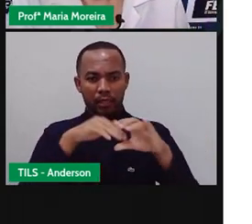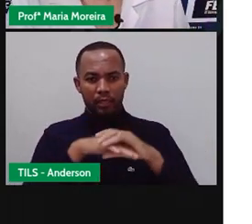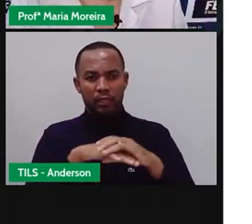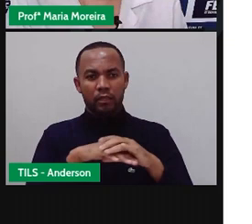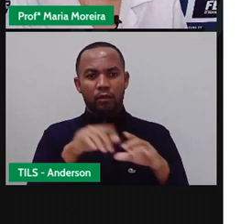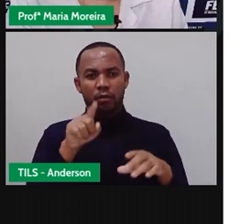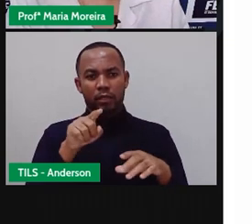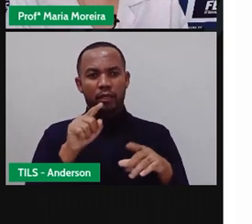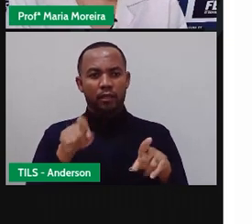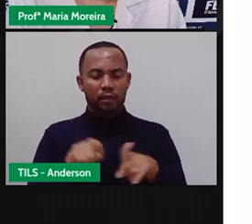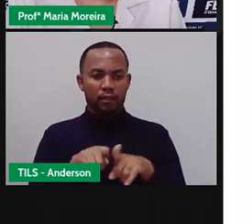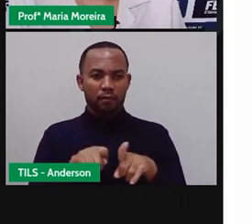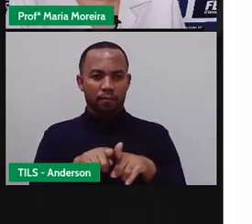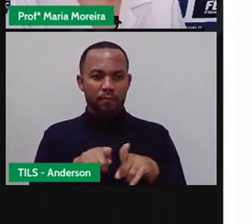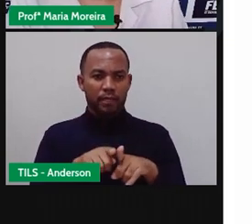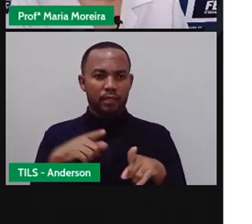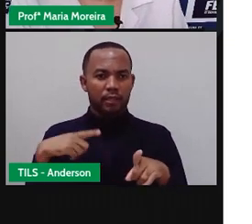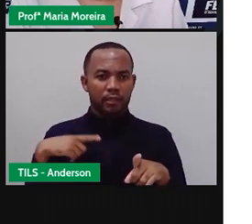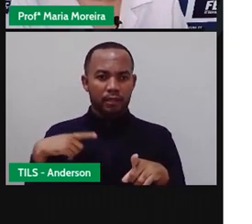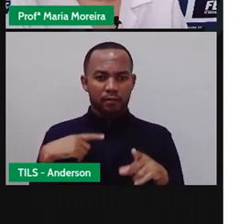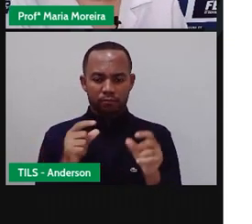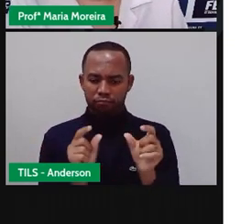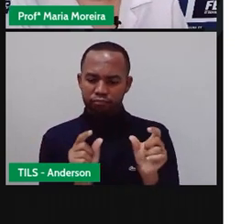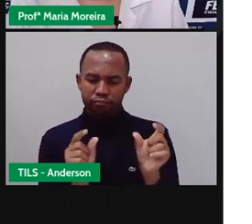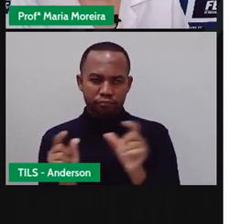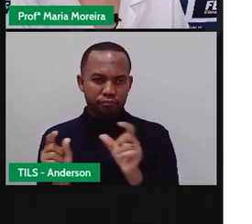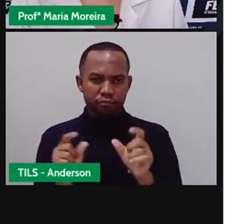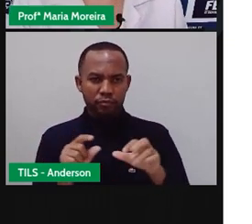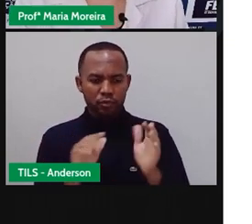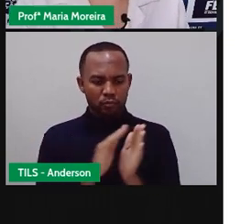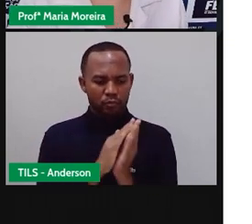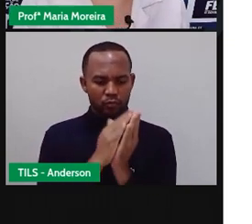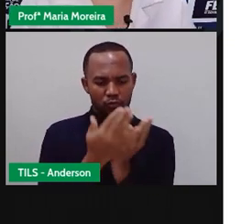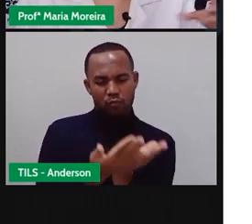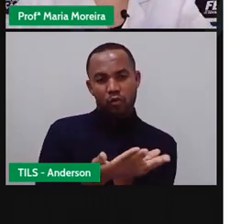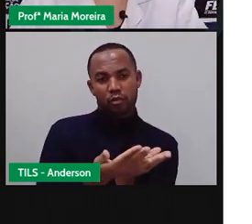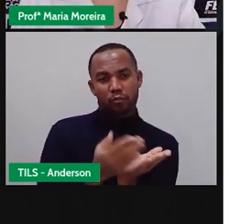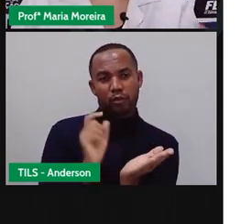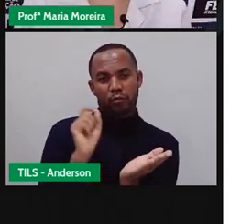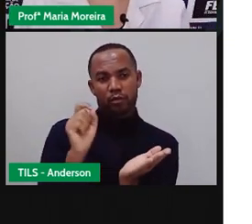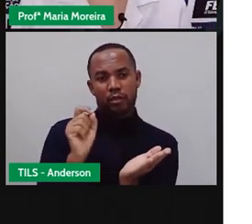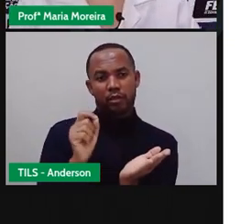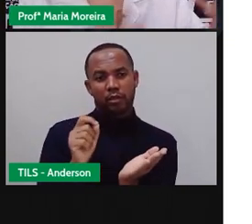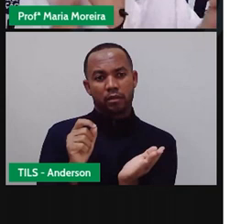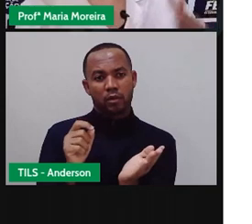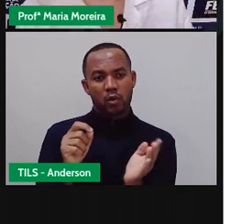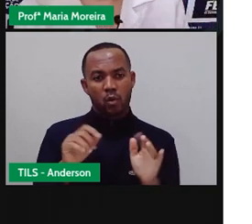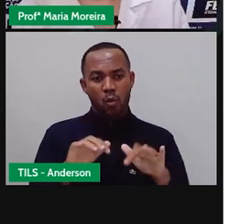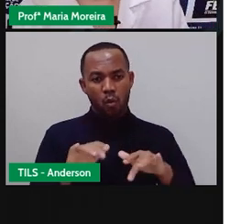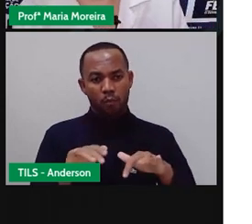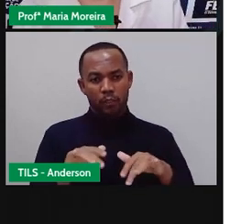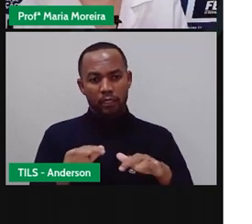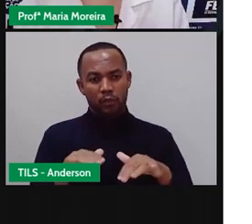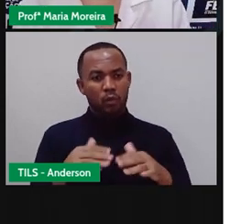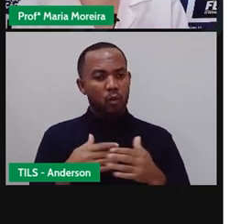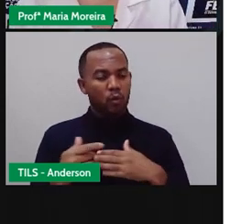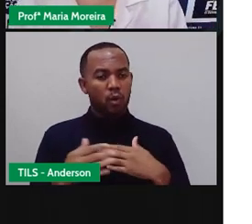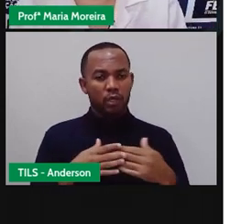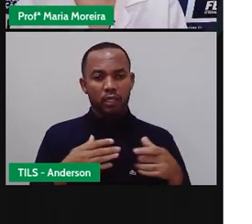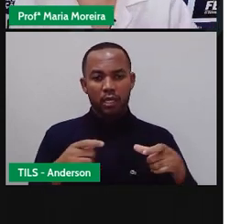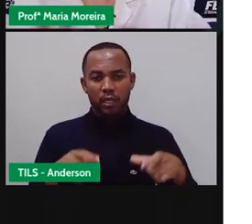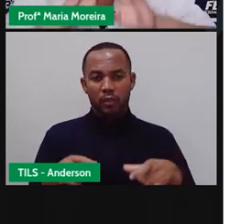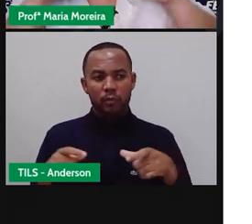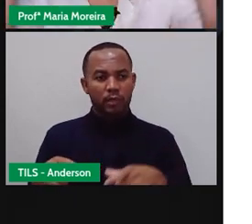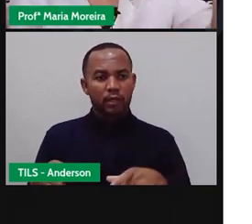caixa de som E também temos as peças avulsas de notebook né que pode seu notebook Dell com aquele como lado a gente pode levar a qualquer lugar